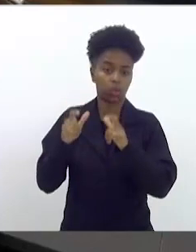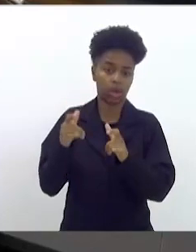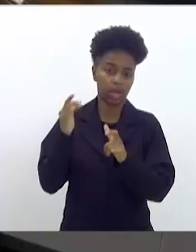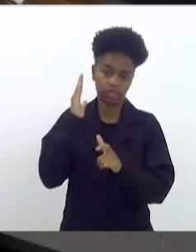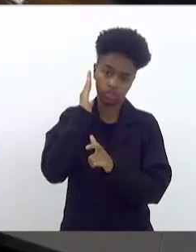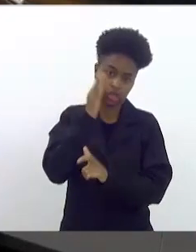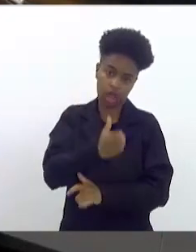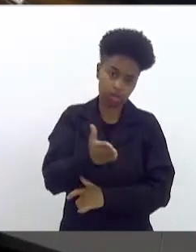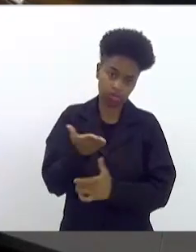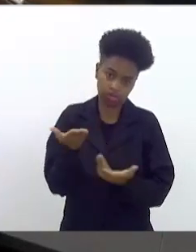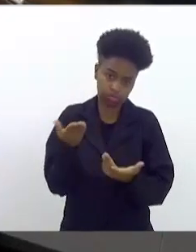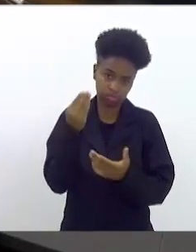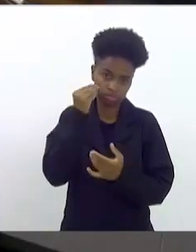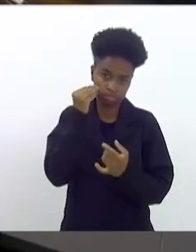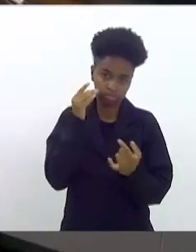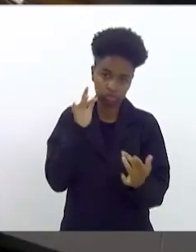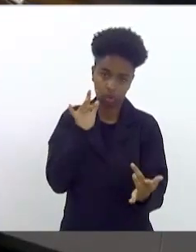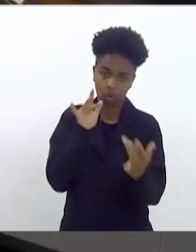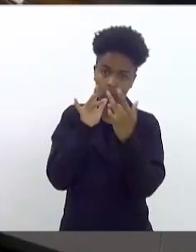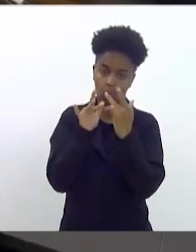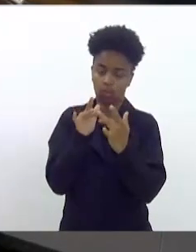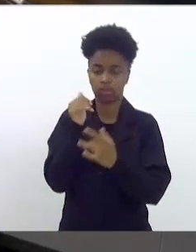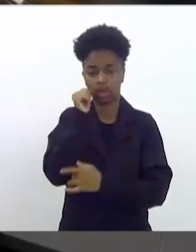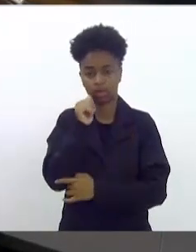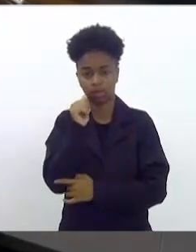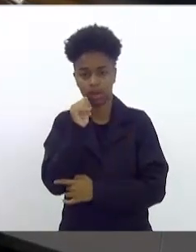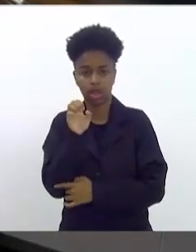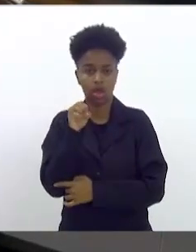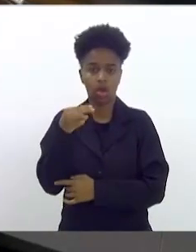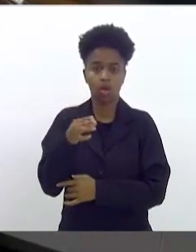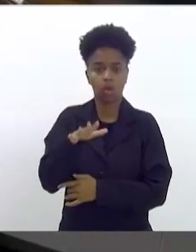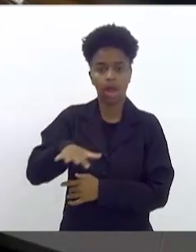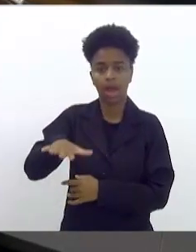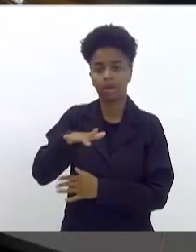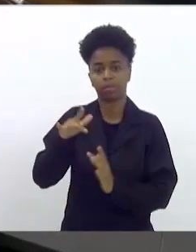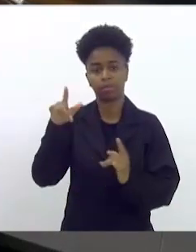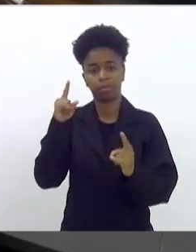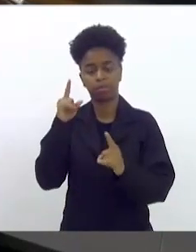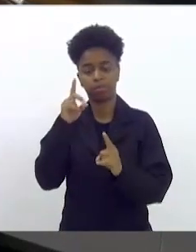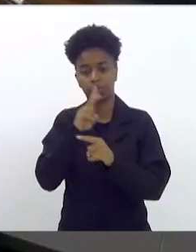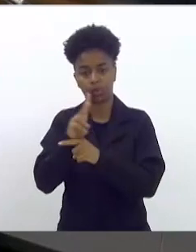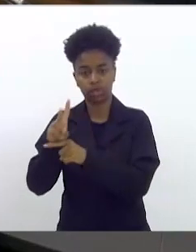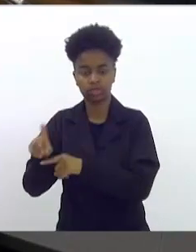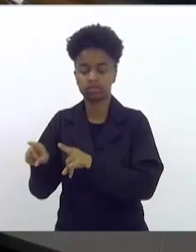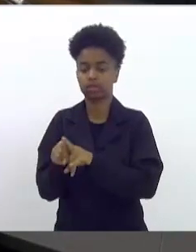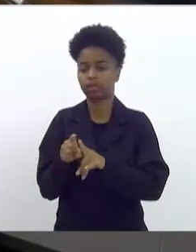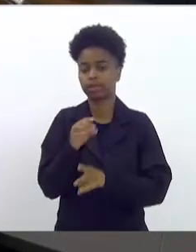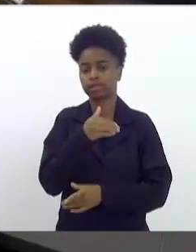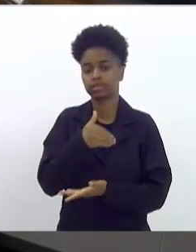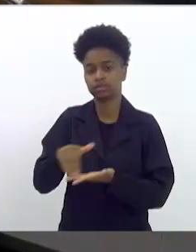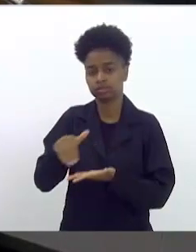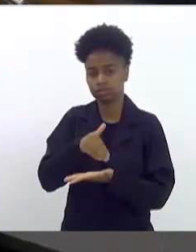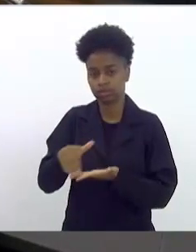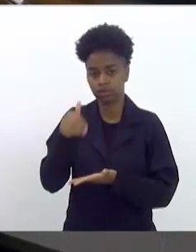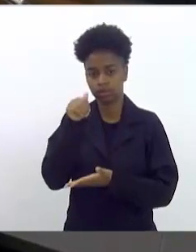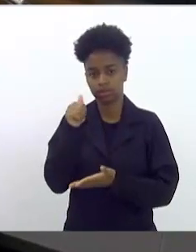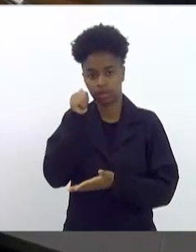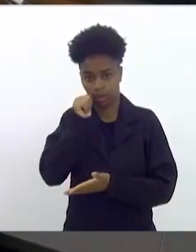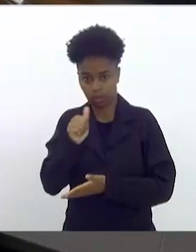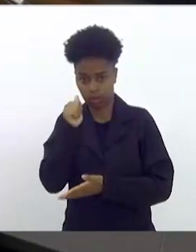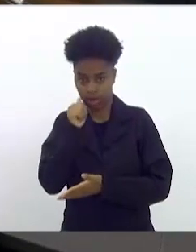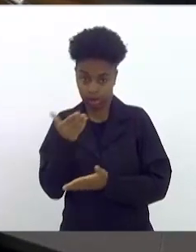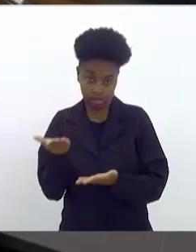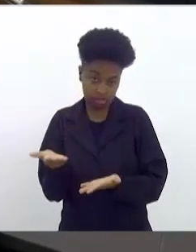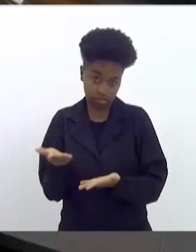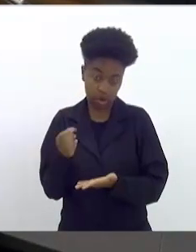da ouvidoria do Ministério Público, com alguma rede de proteção, com a Secretaria da Mulher,